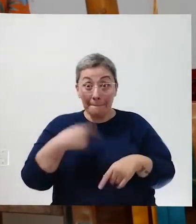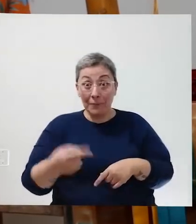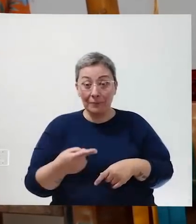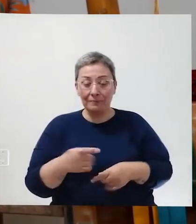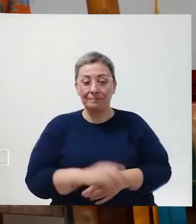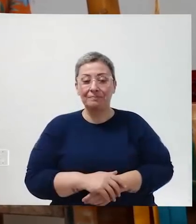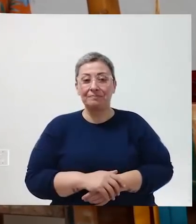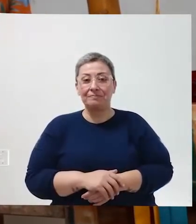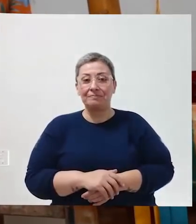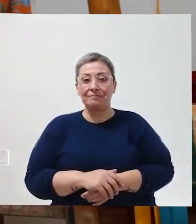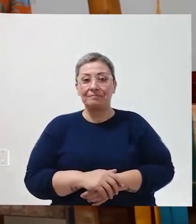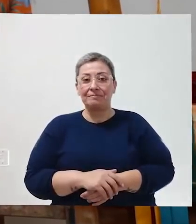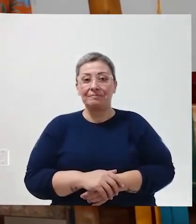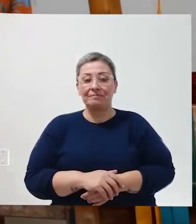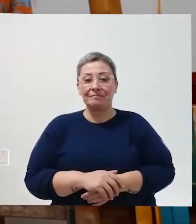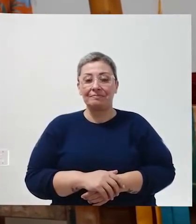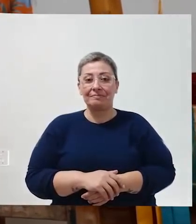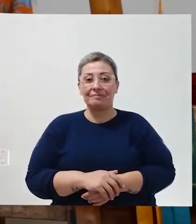Mais uma!